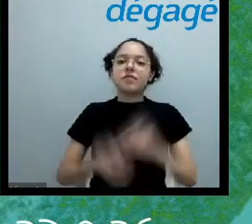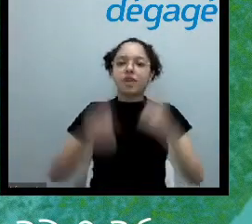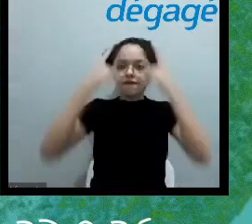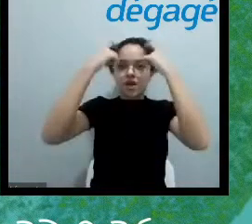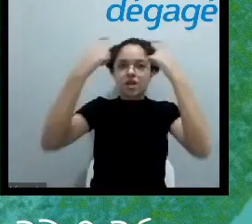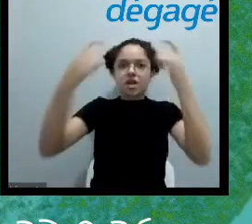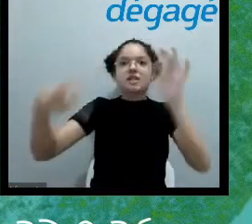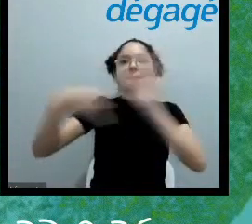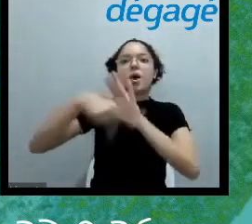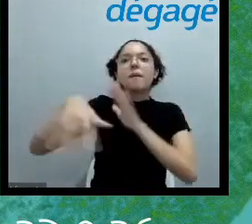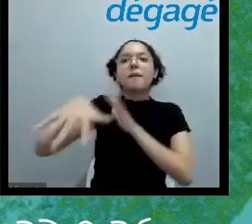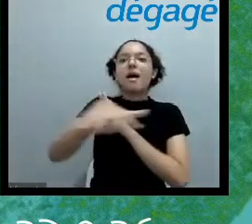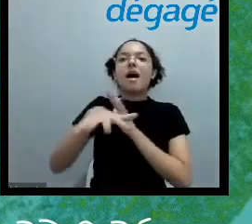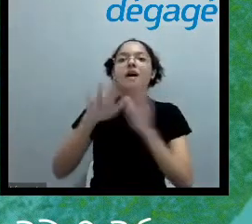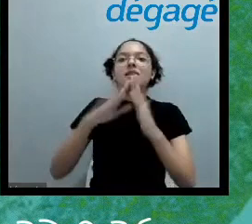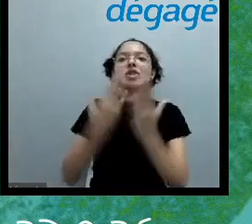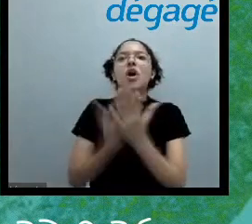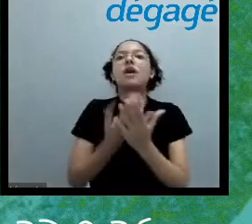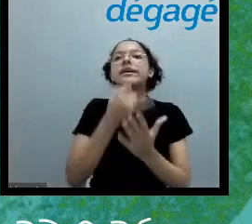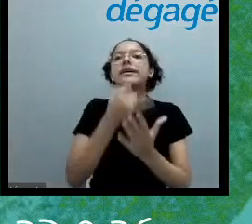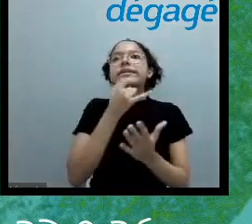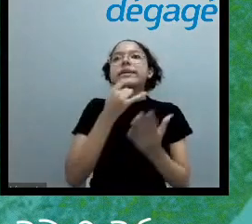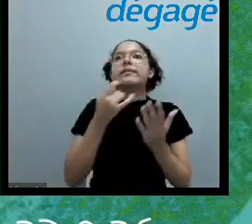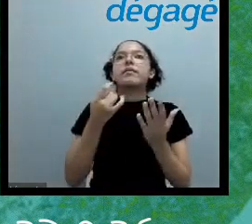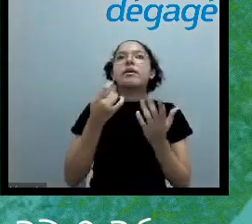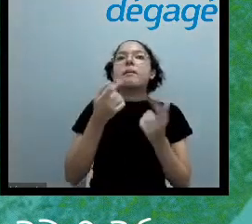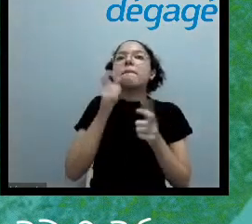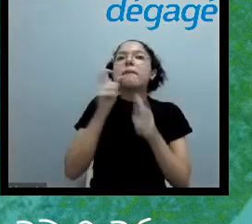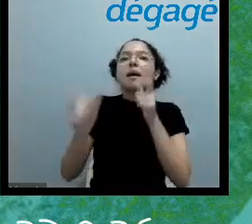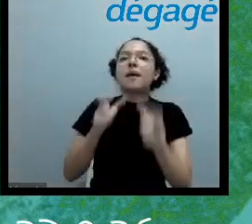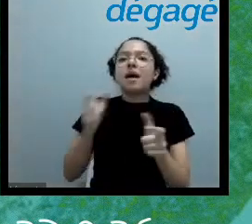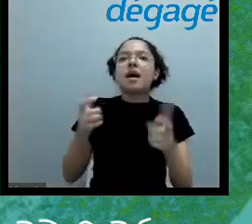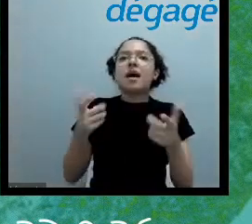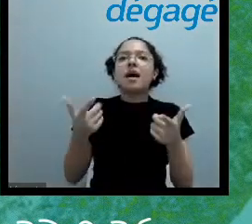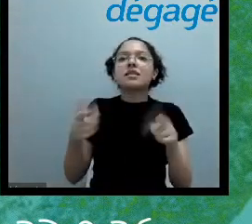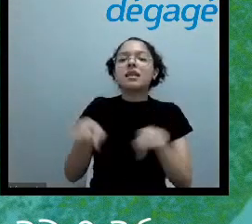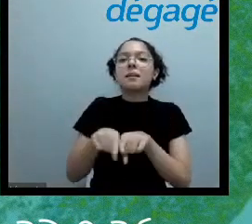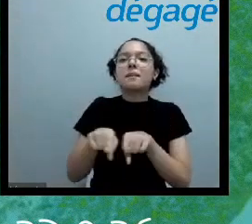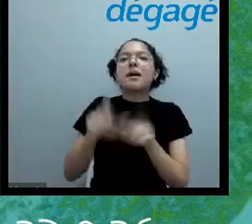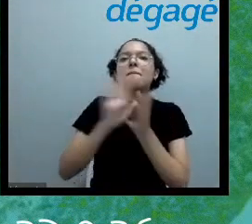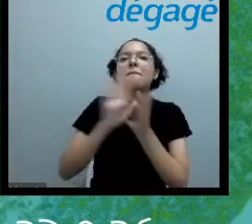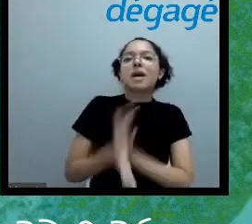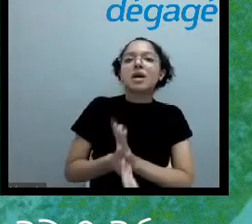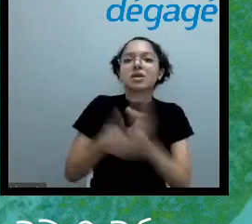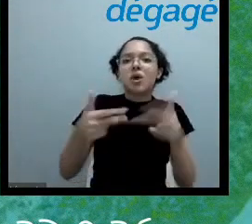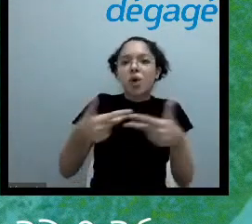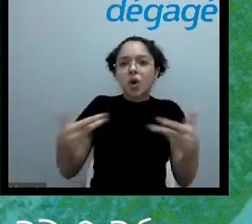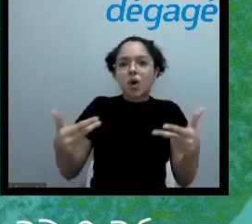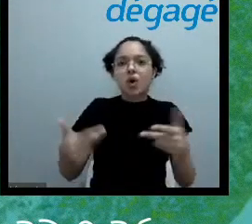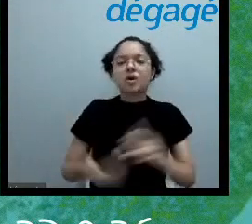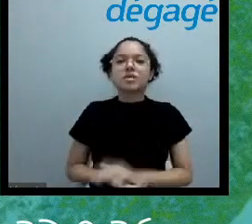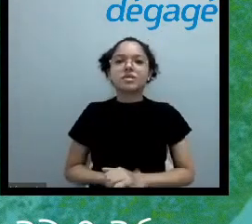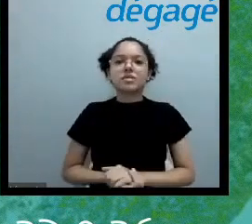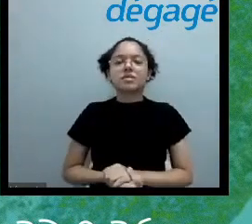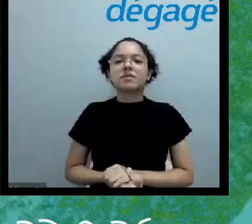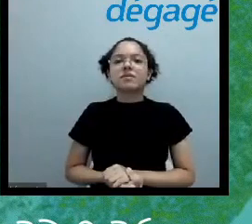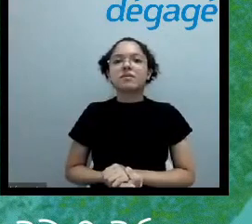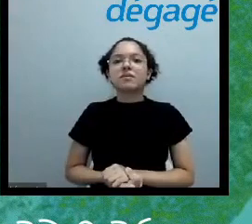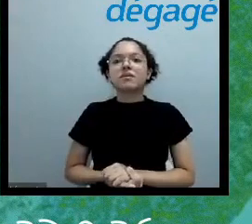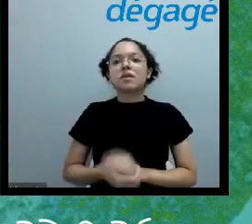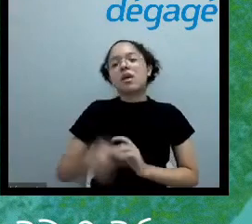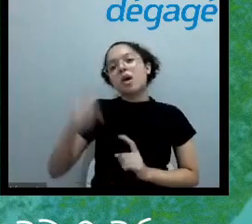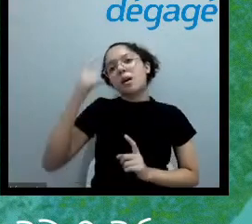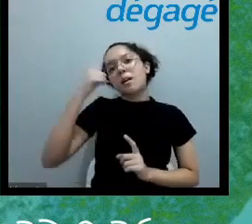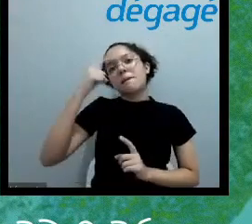todos que passam a vida sendo domesticados, né? O trabalho vai trabalhar com diferentes apreensões de tempo, de espaço, pensar o corpo como